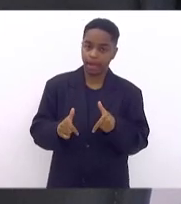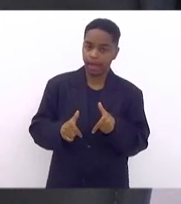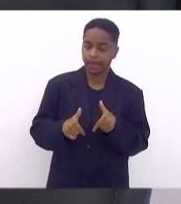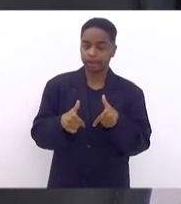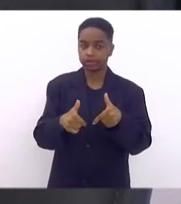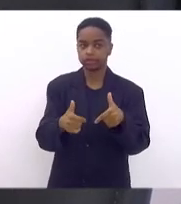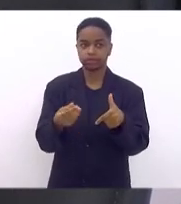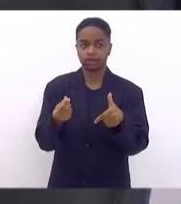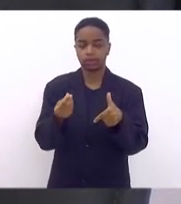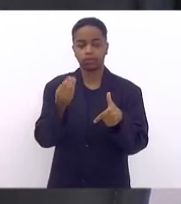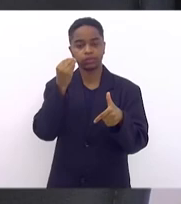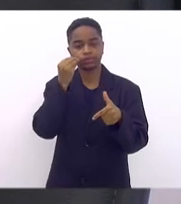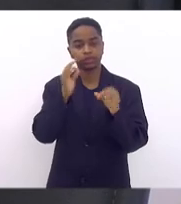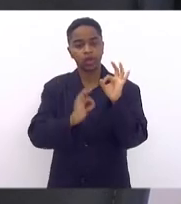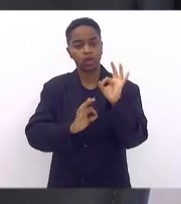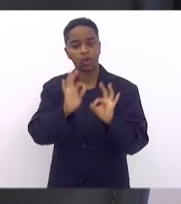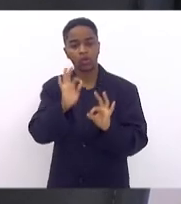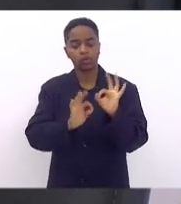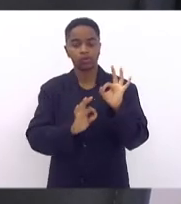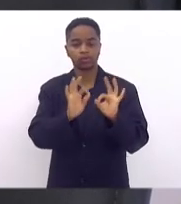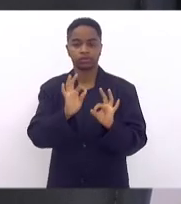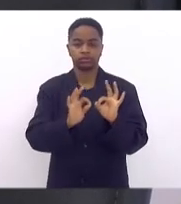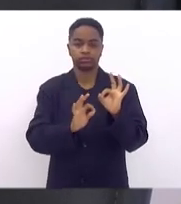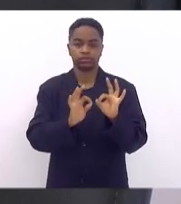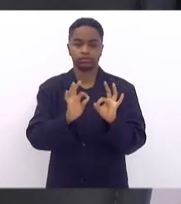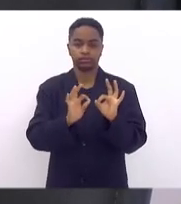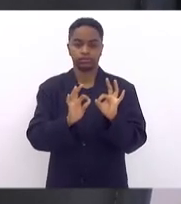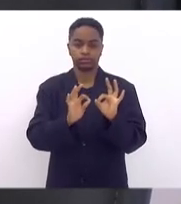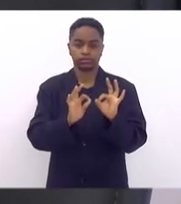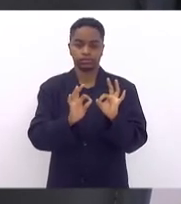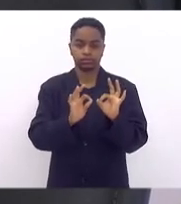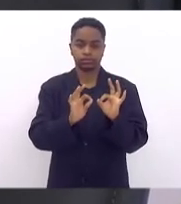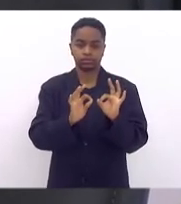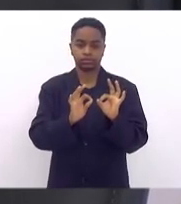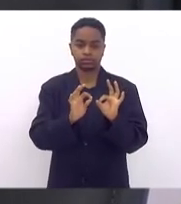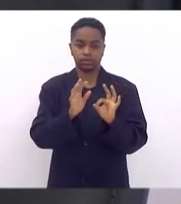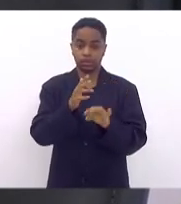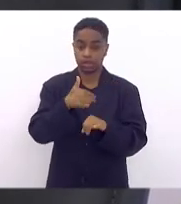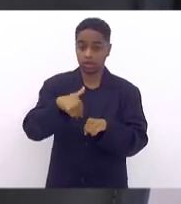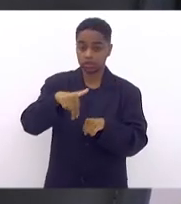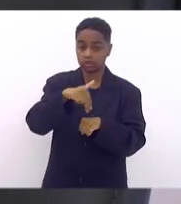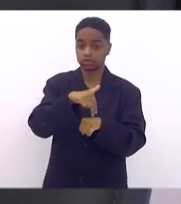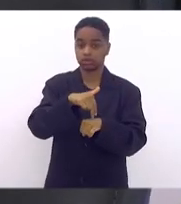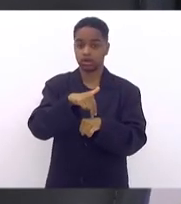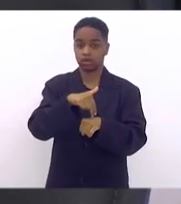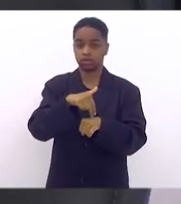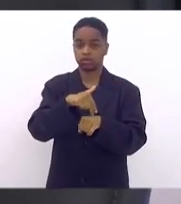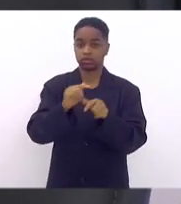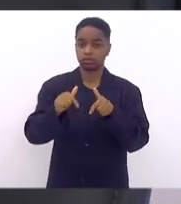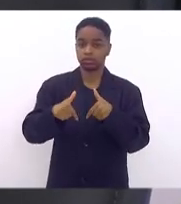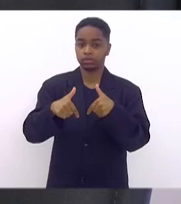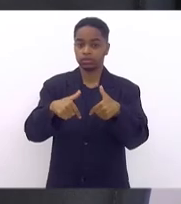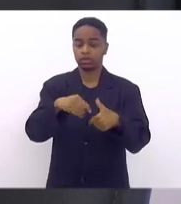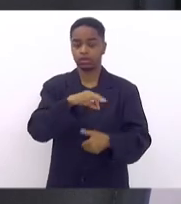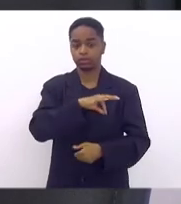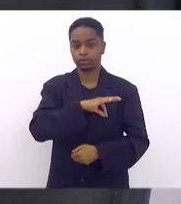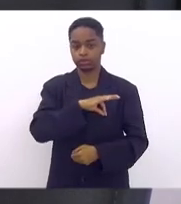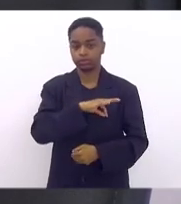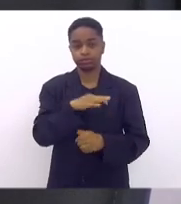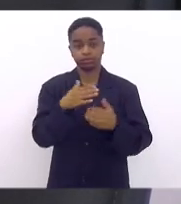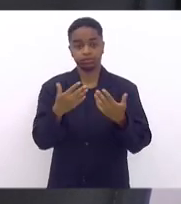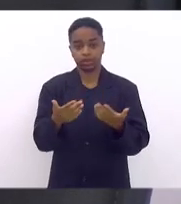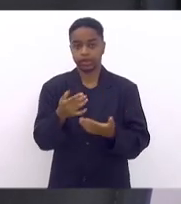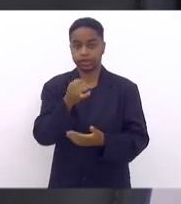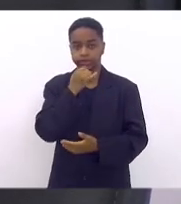que organizem de uma forma é, nacional a atividade policial. Então, a gente não tem,